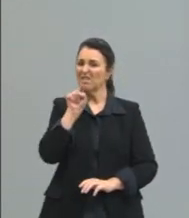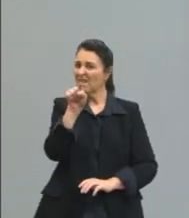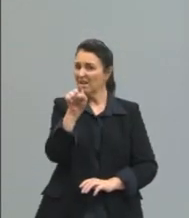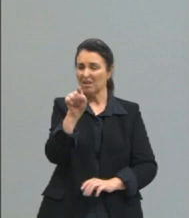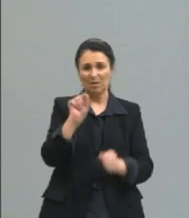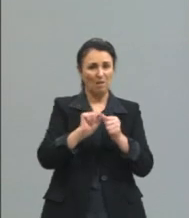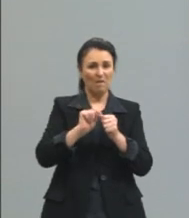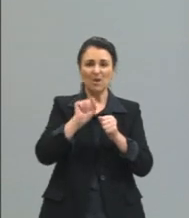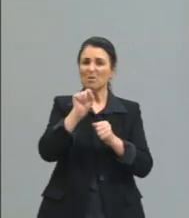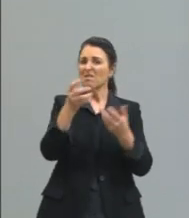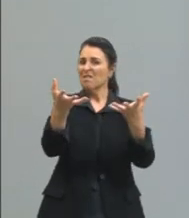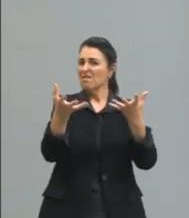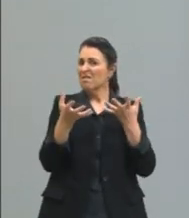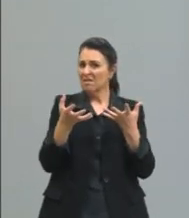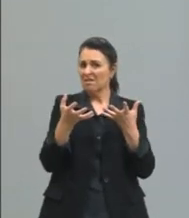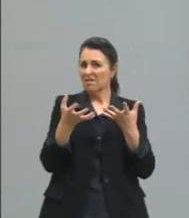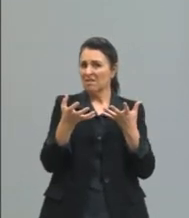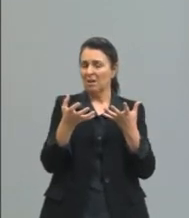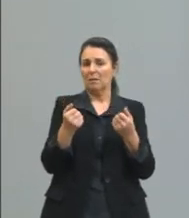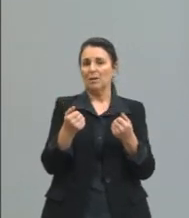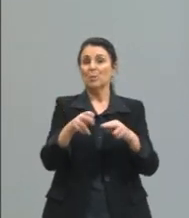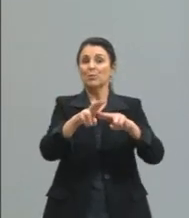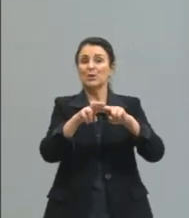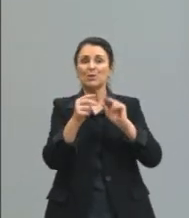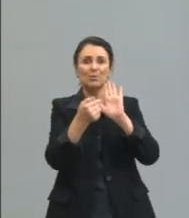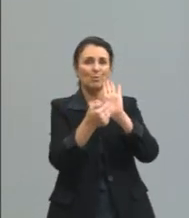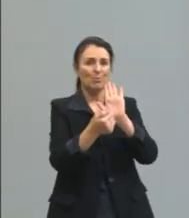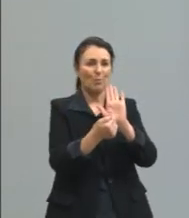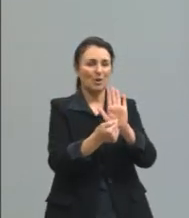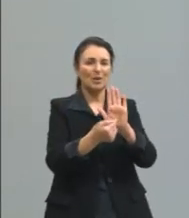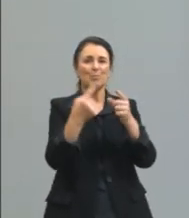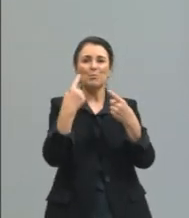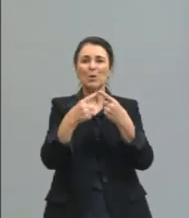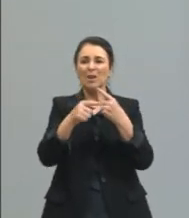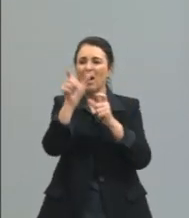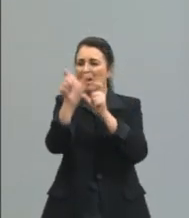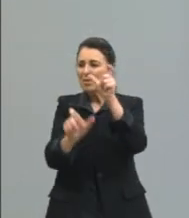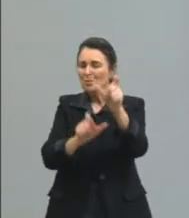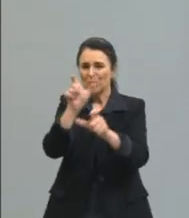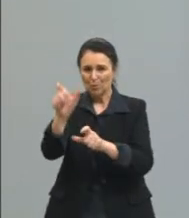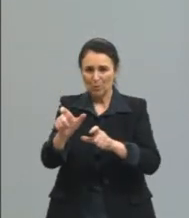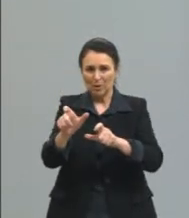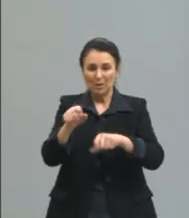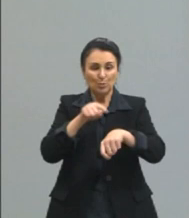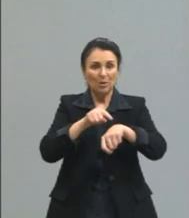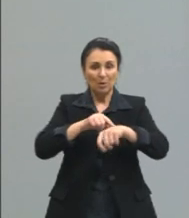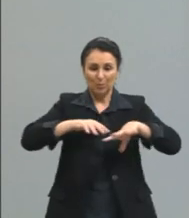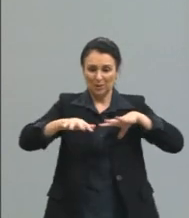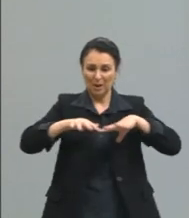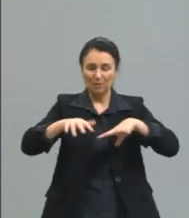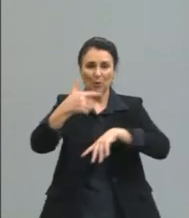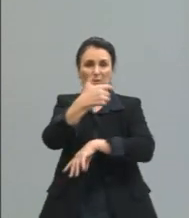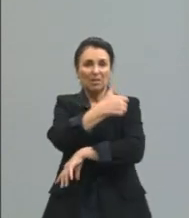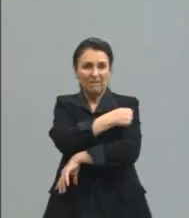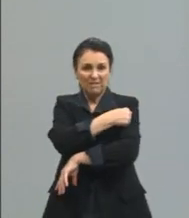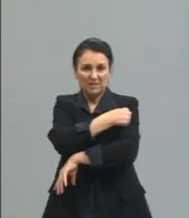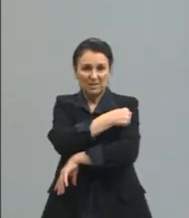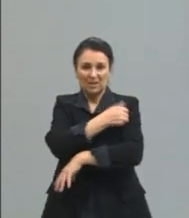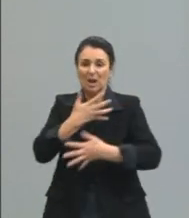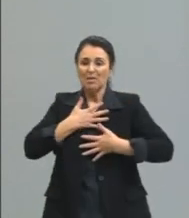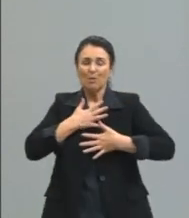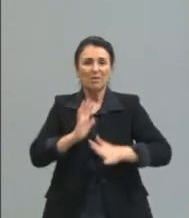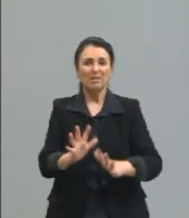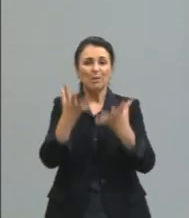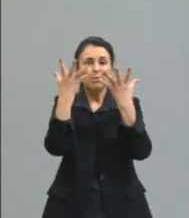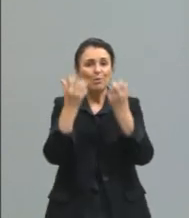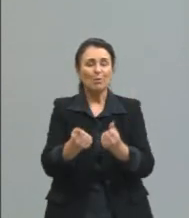que esse descontentamento da revolta da vacina era muito mais com o governo e com as atitudes autoritárias desse governo do que